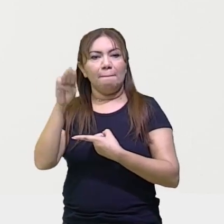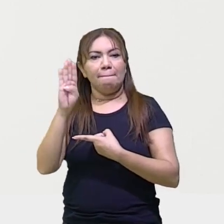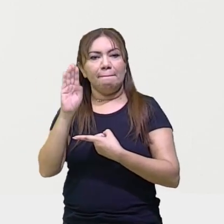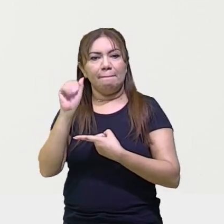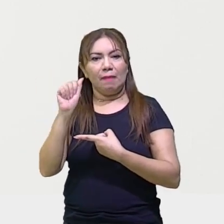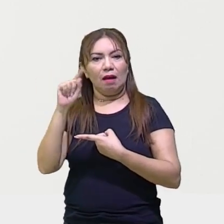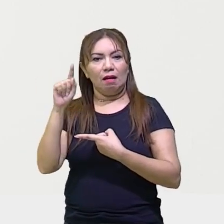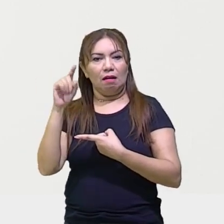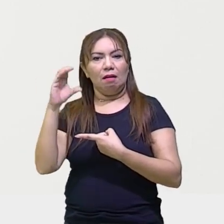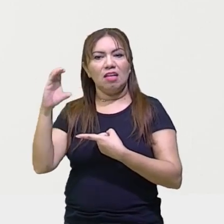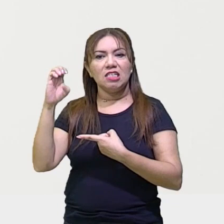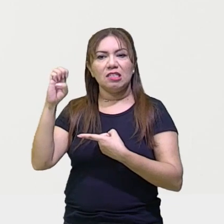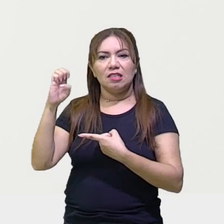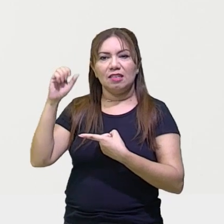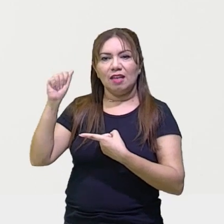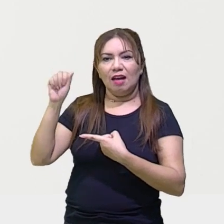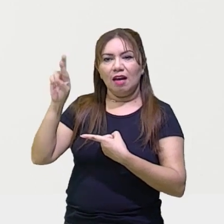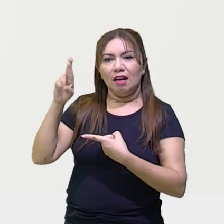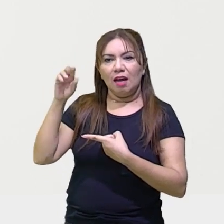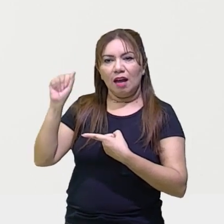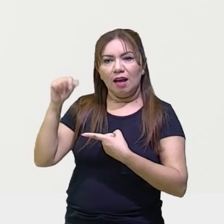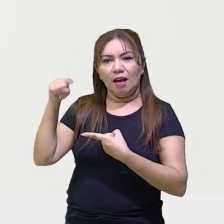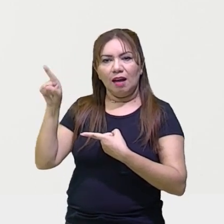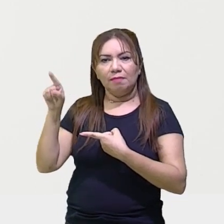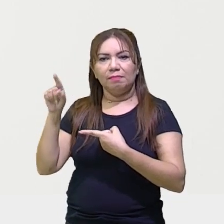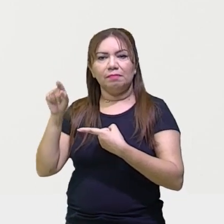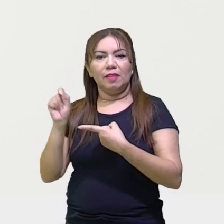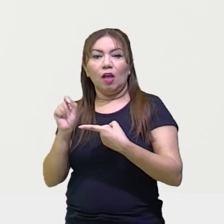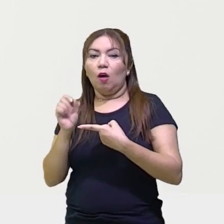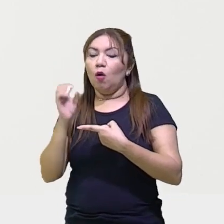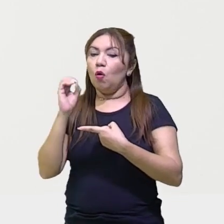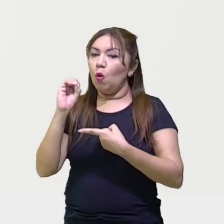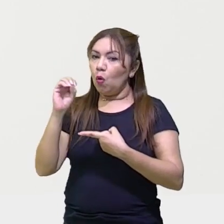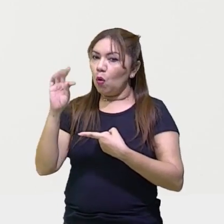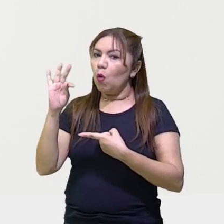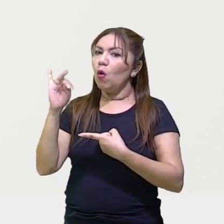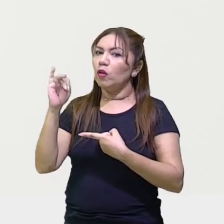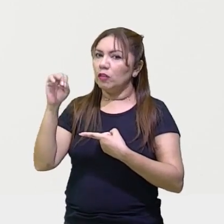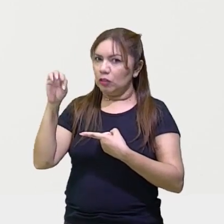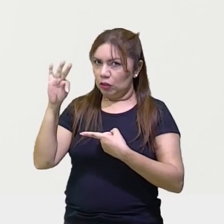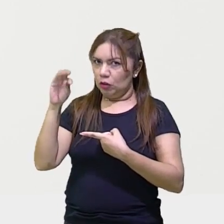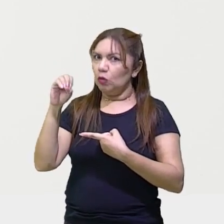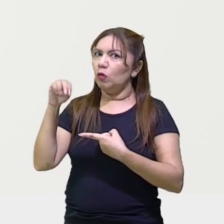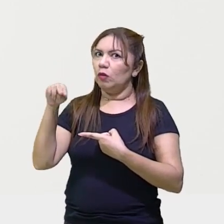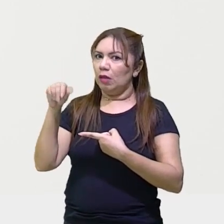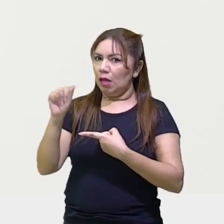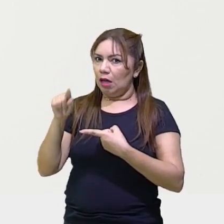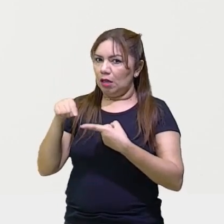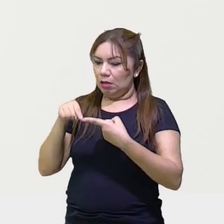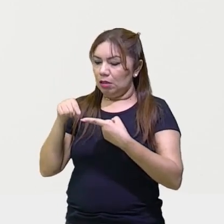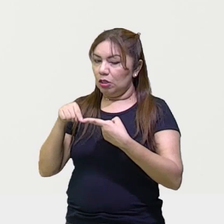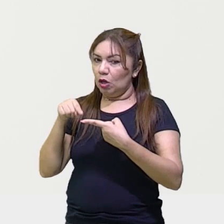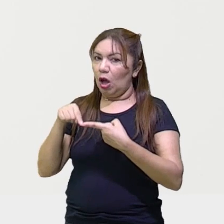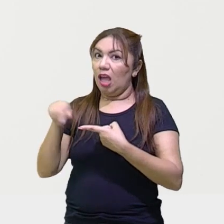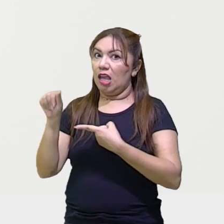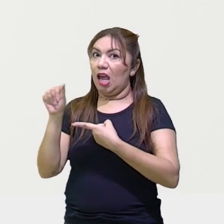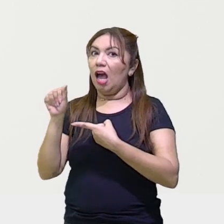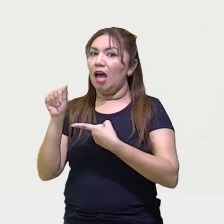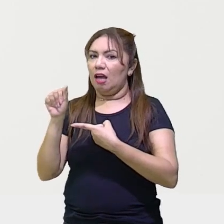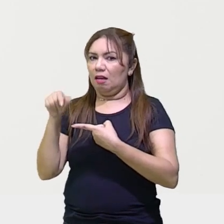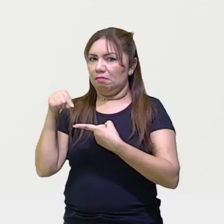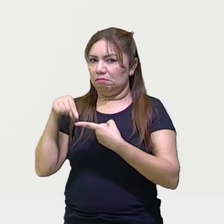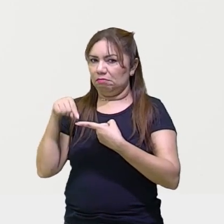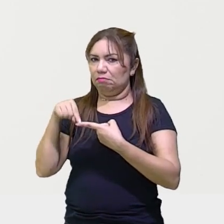Ceará, são o que, gente? Oxítonas terminadas em A. As próximas